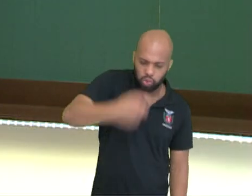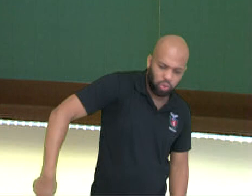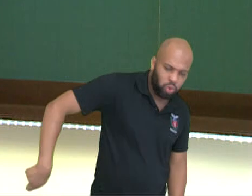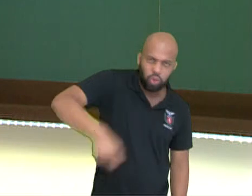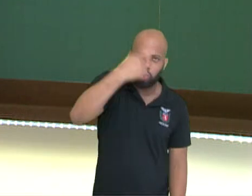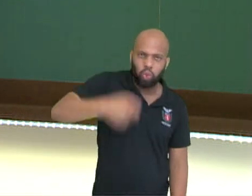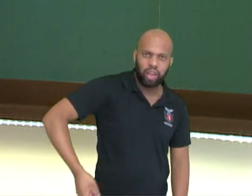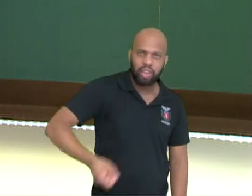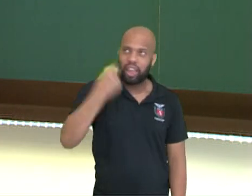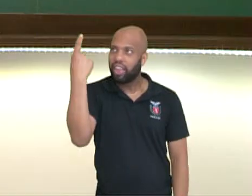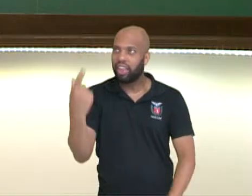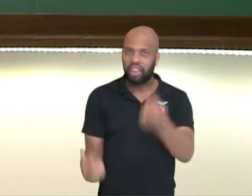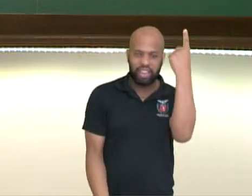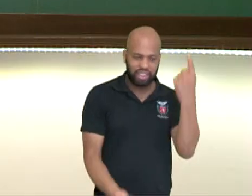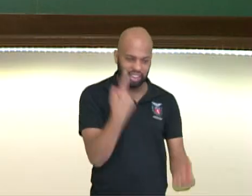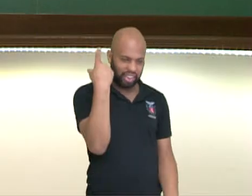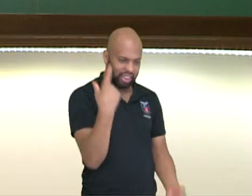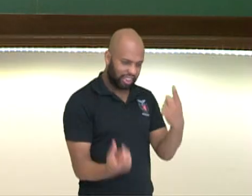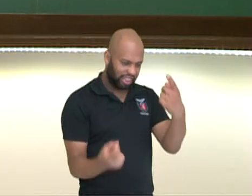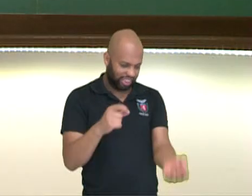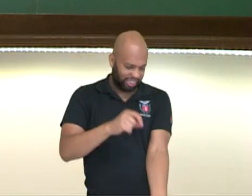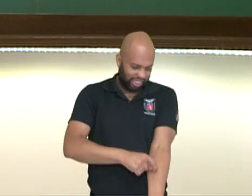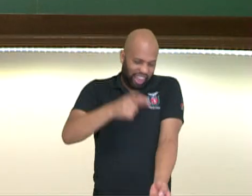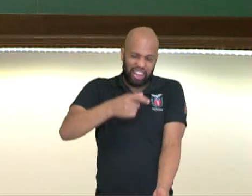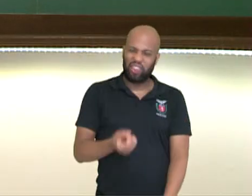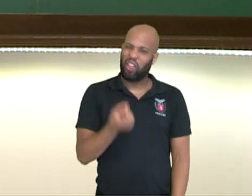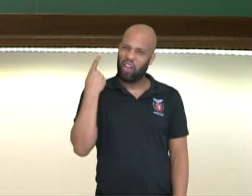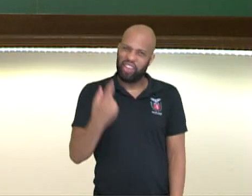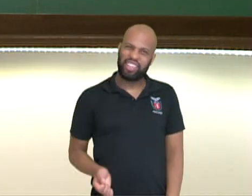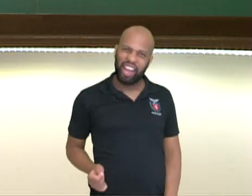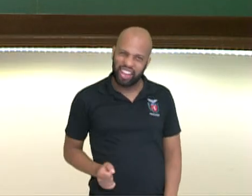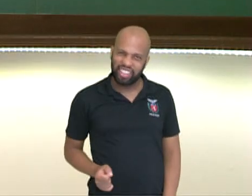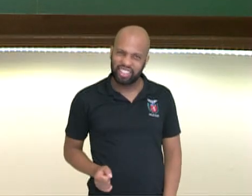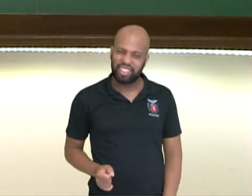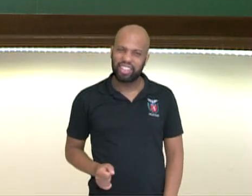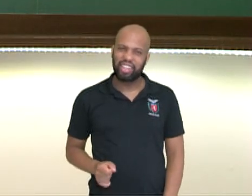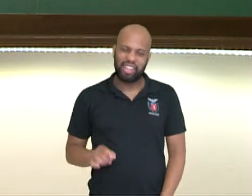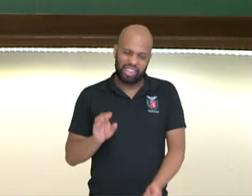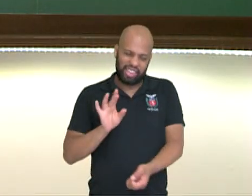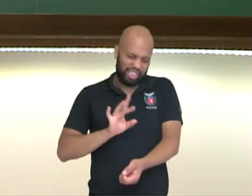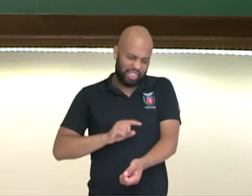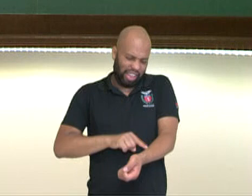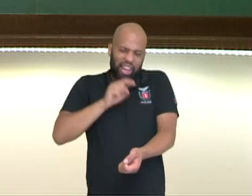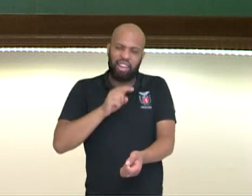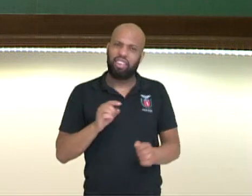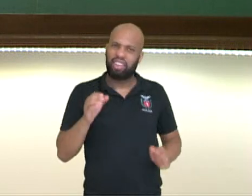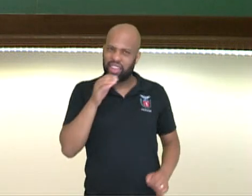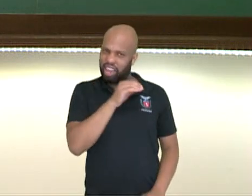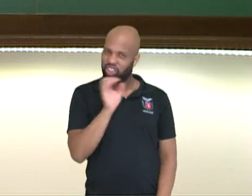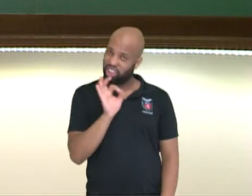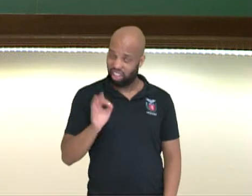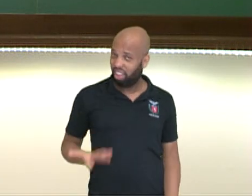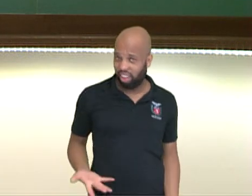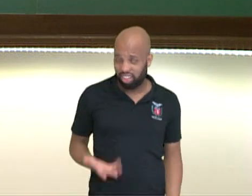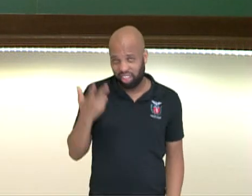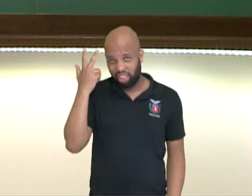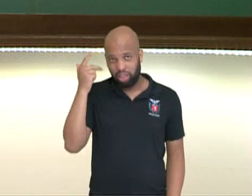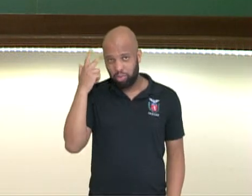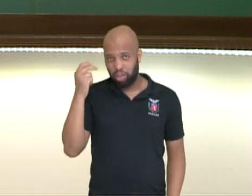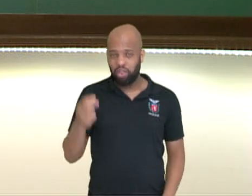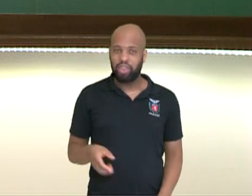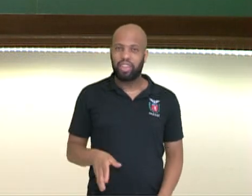carvão, né? Já deve ter caído na tua pele, no teu pé, e você deve ter sentido que não queima, né? Com exceção, alguns casos queima,